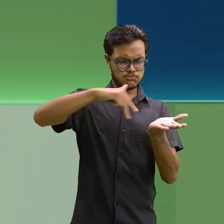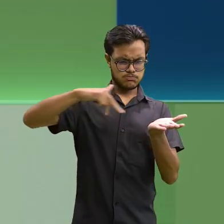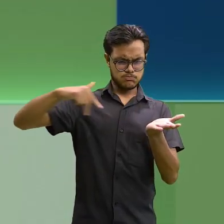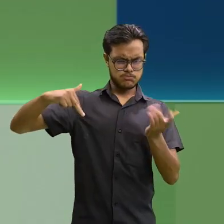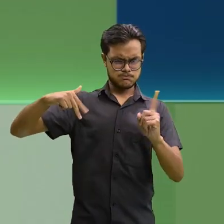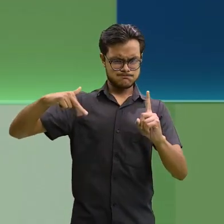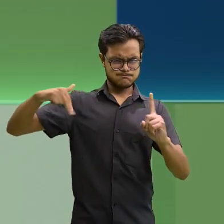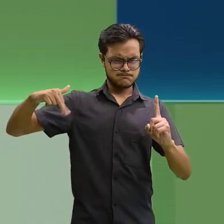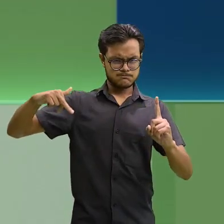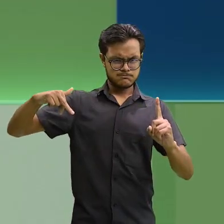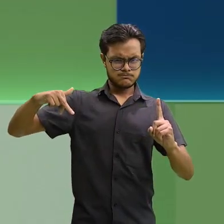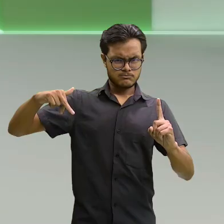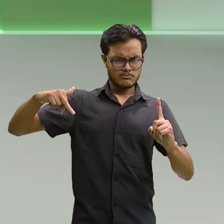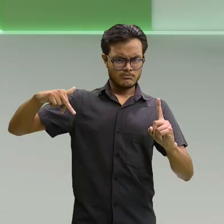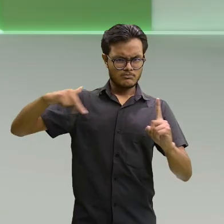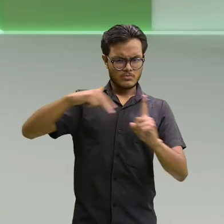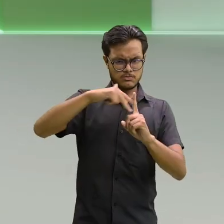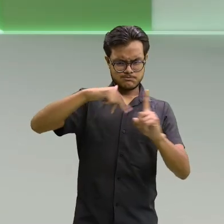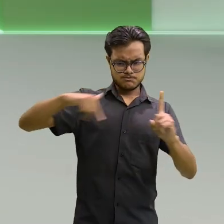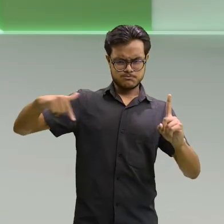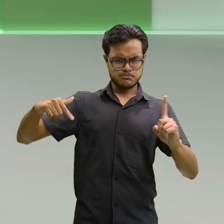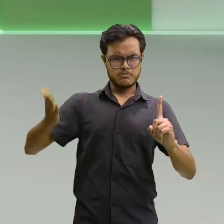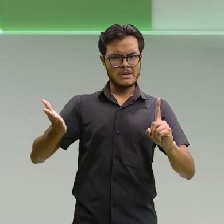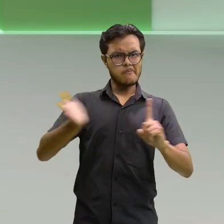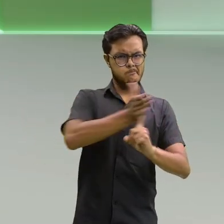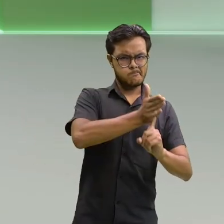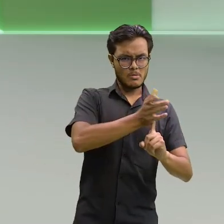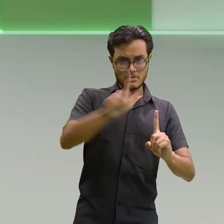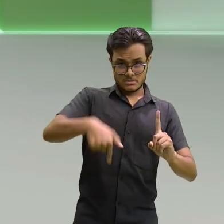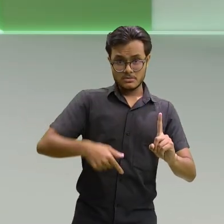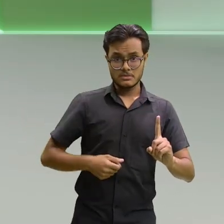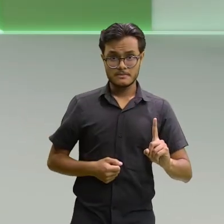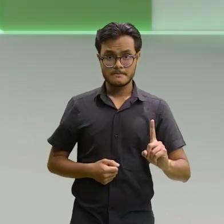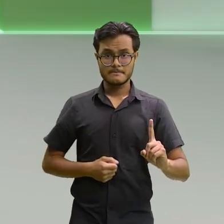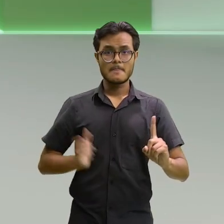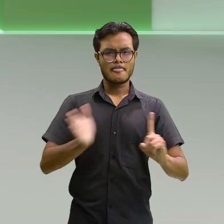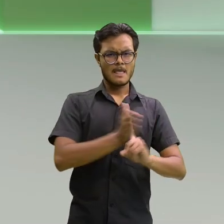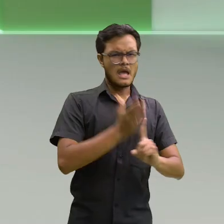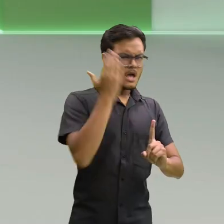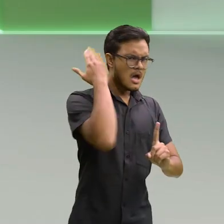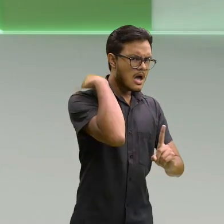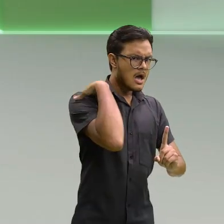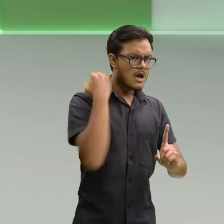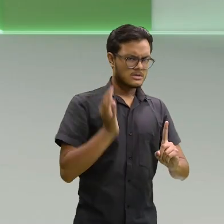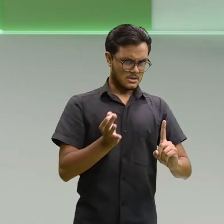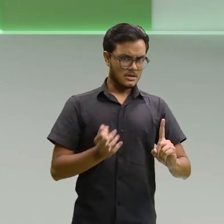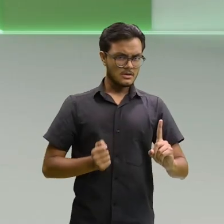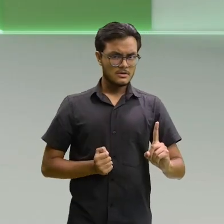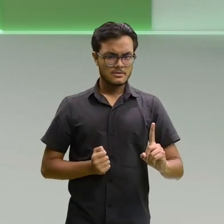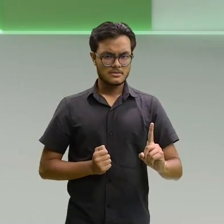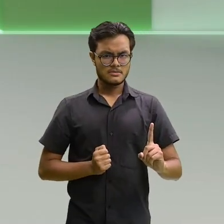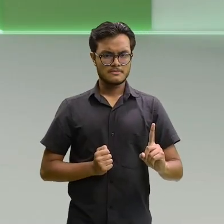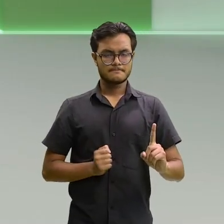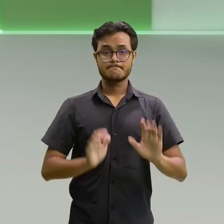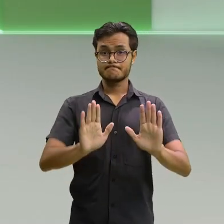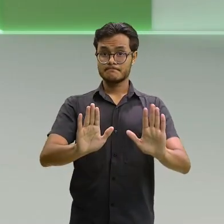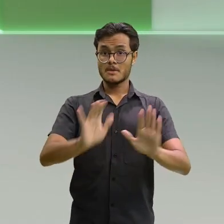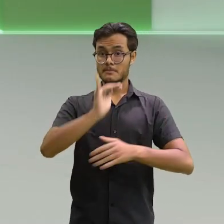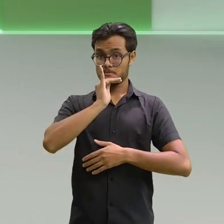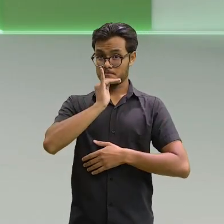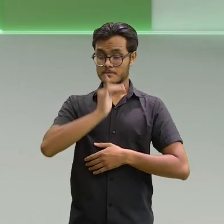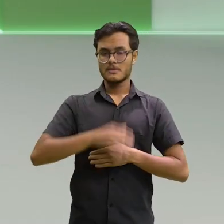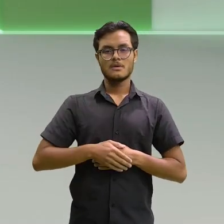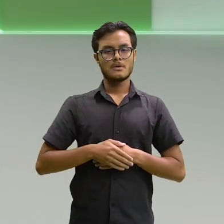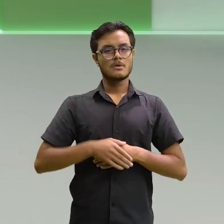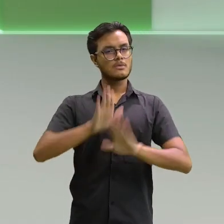tomar distância e meter-lhe o tapão aqui na costa da pessoa. Não é verdade? Mas, gente,